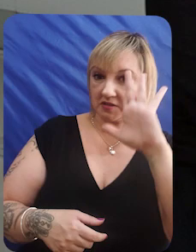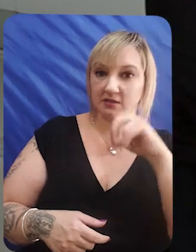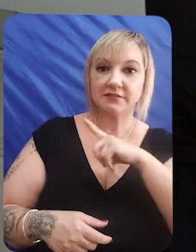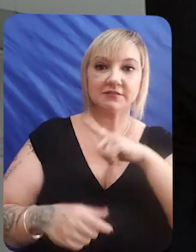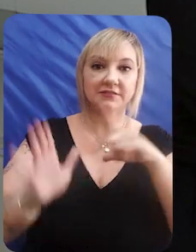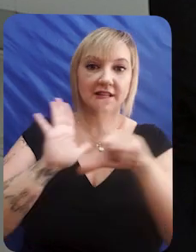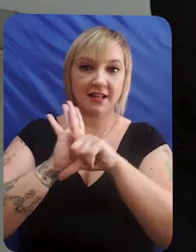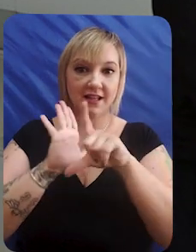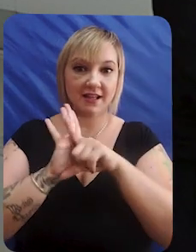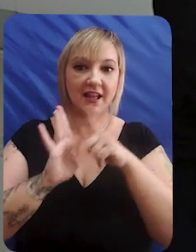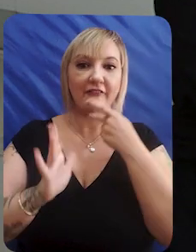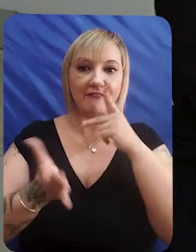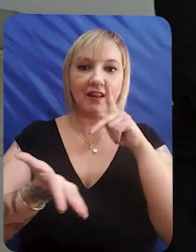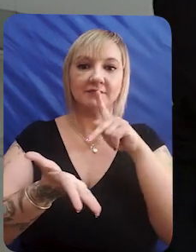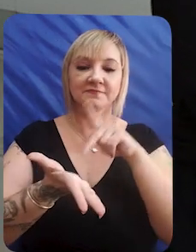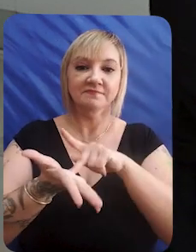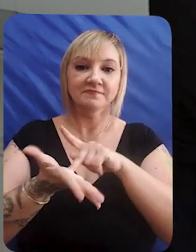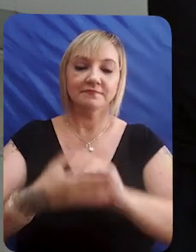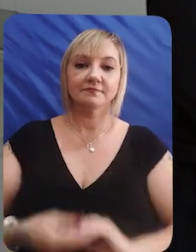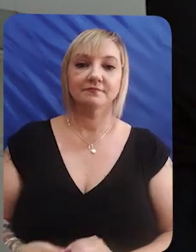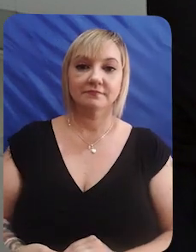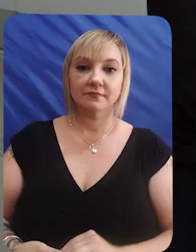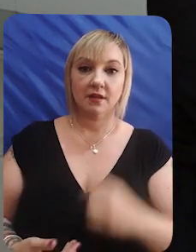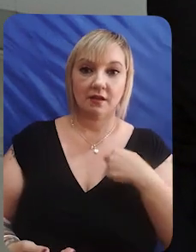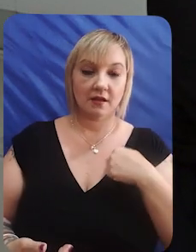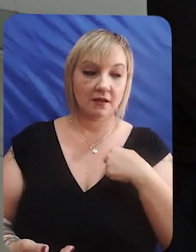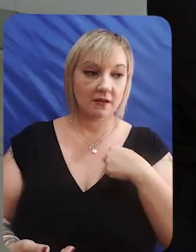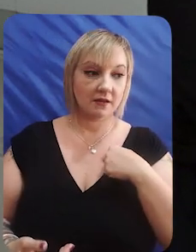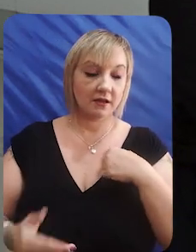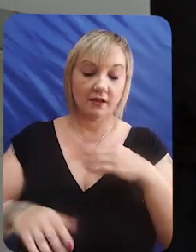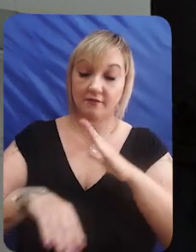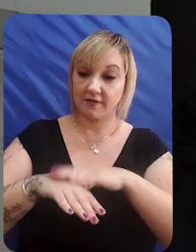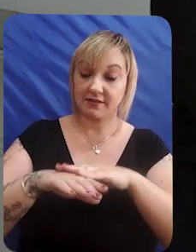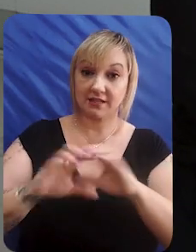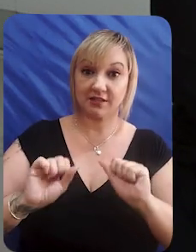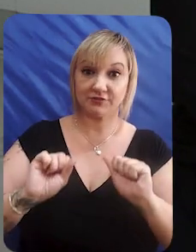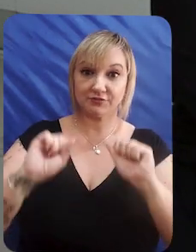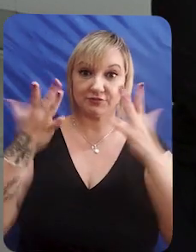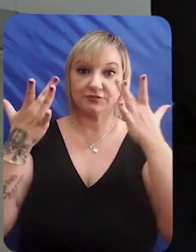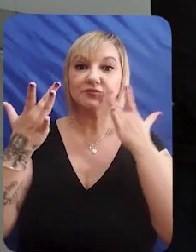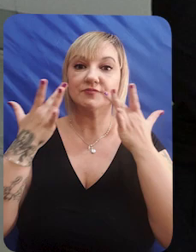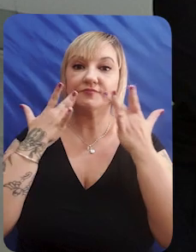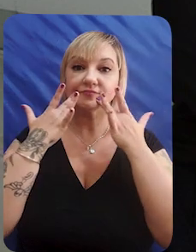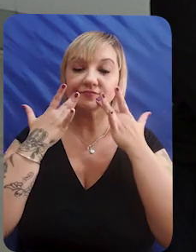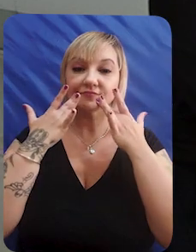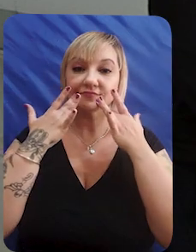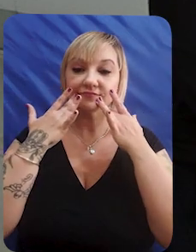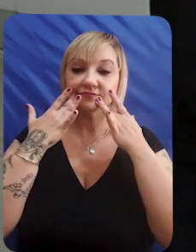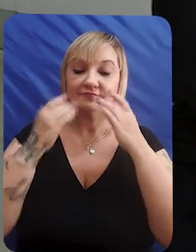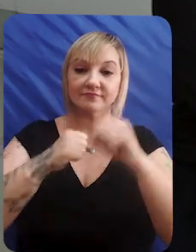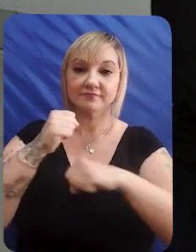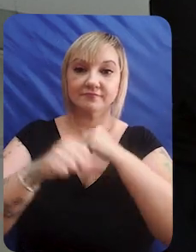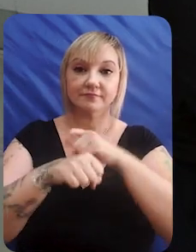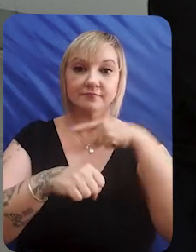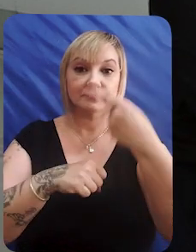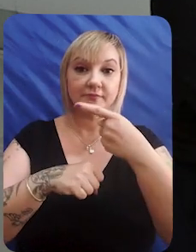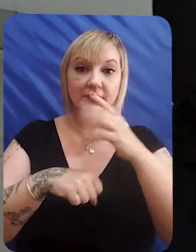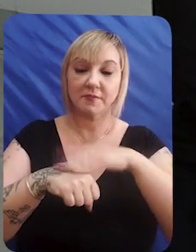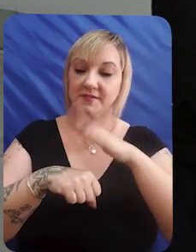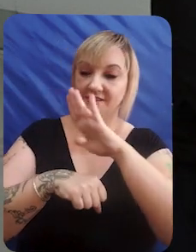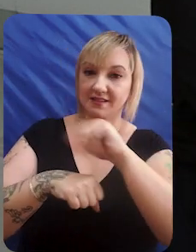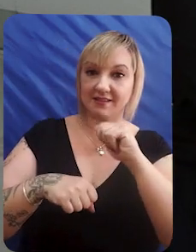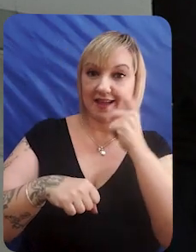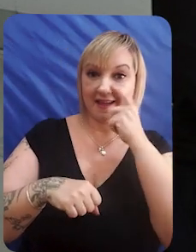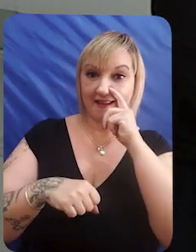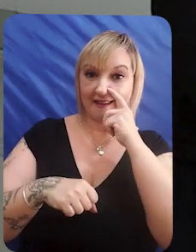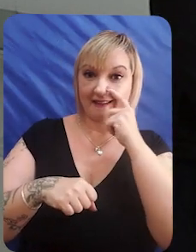tinha essa lei, sabia, viu? Vou te falar sincera. Eu estou até programando uma peça para estrear e o ano que vem já vou ter que programar a Karina,